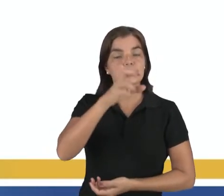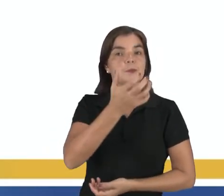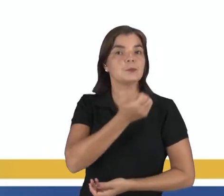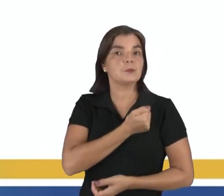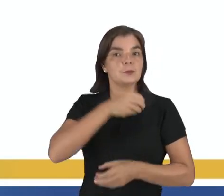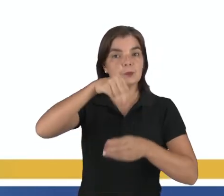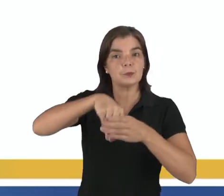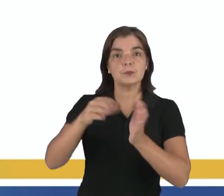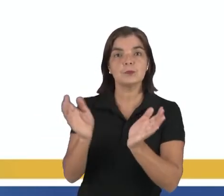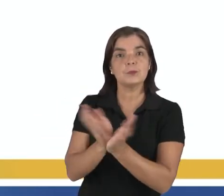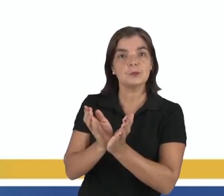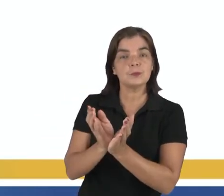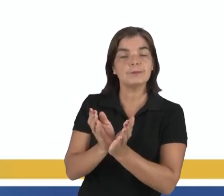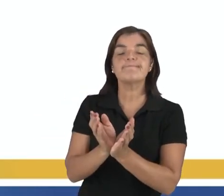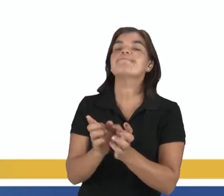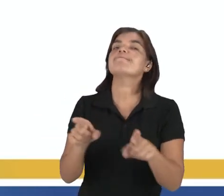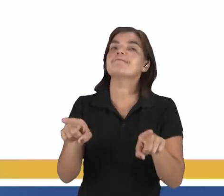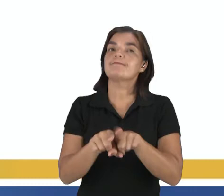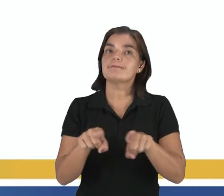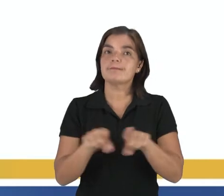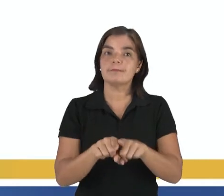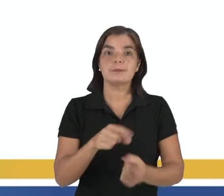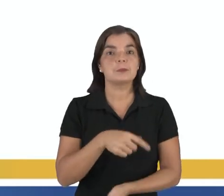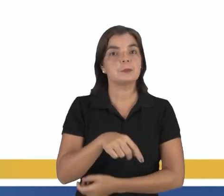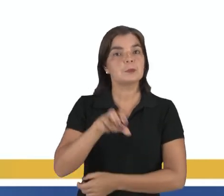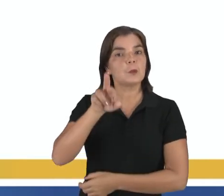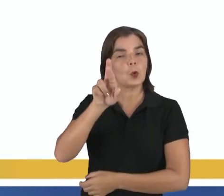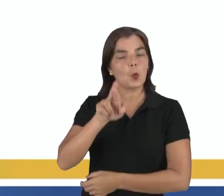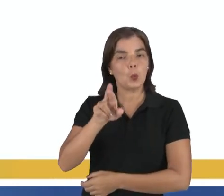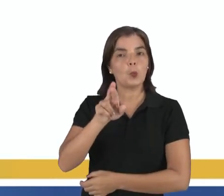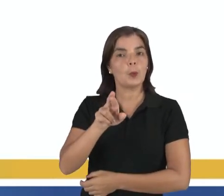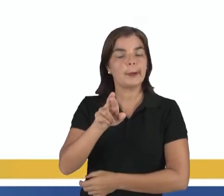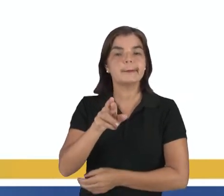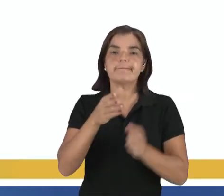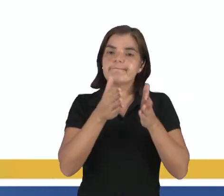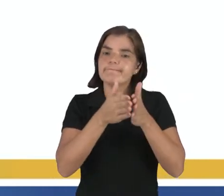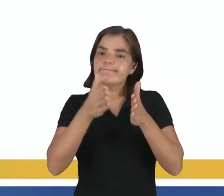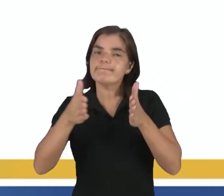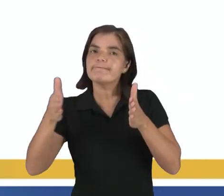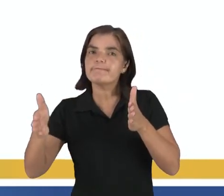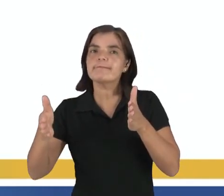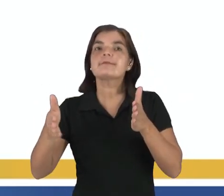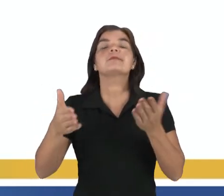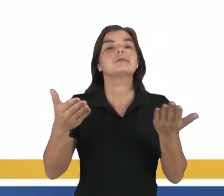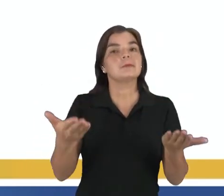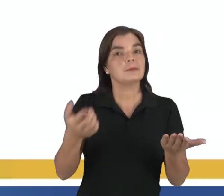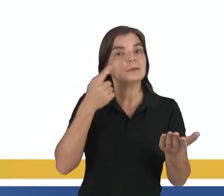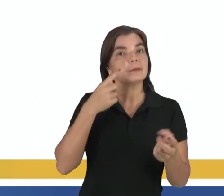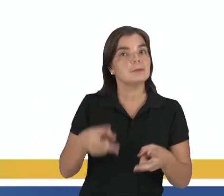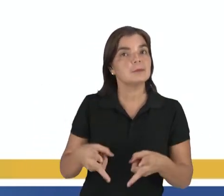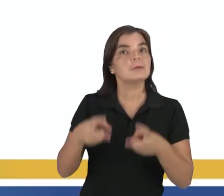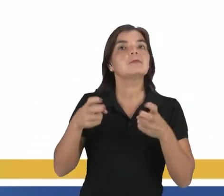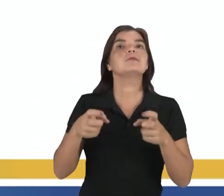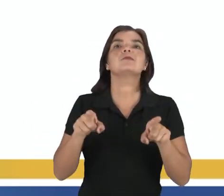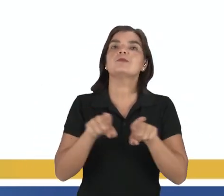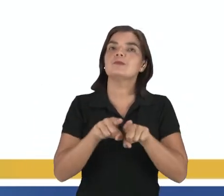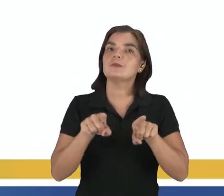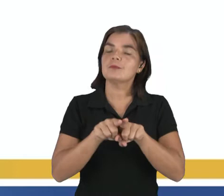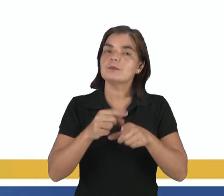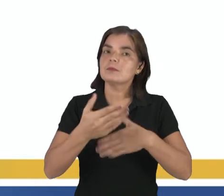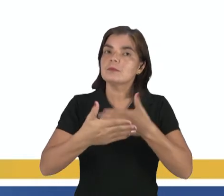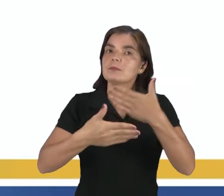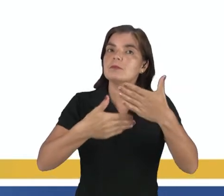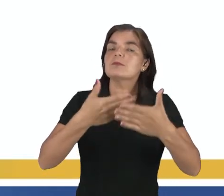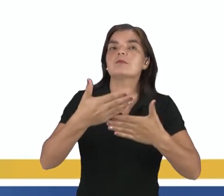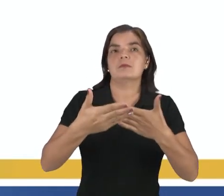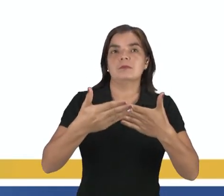elementos dentro desse conjunto, onde nós temos um R lá no meio dessa sequência. E aí vocês percebam que tudo se